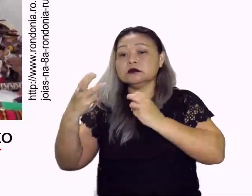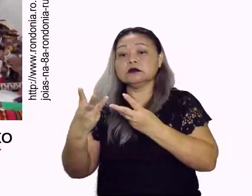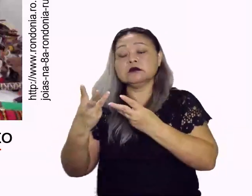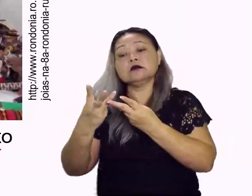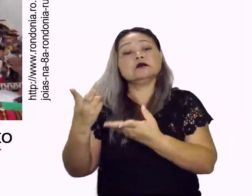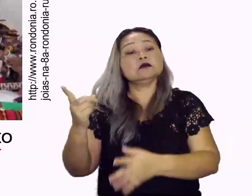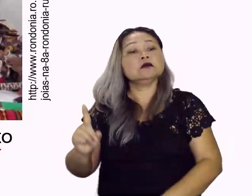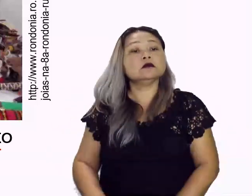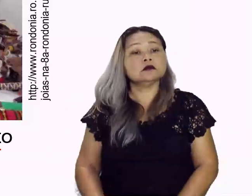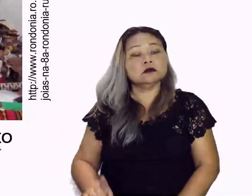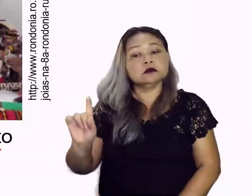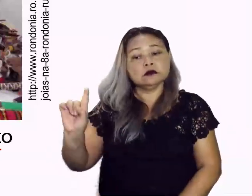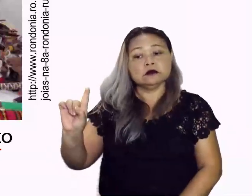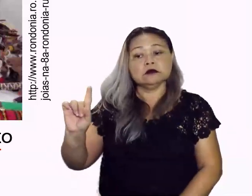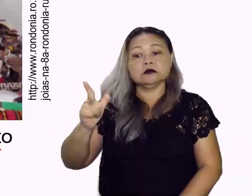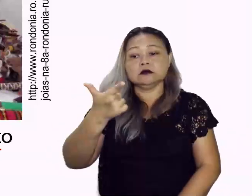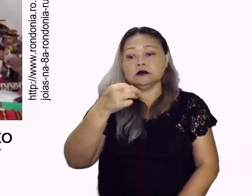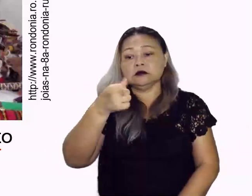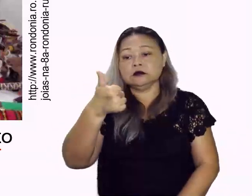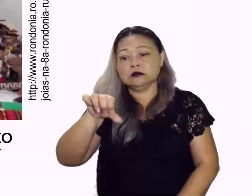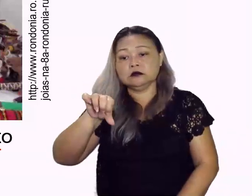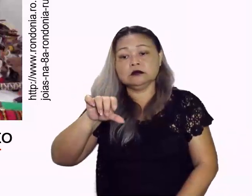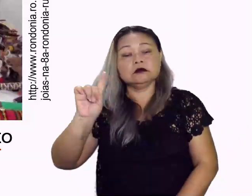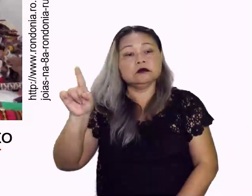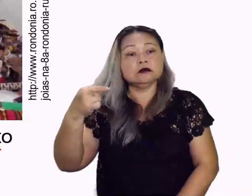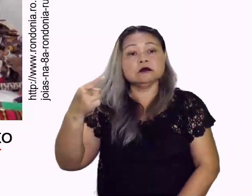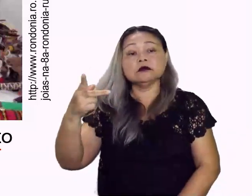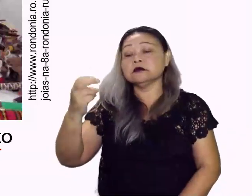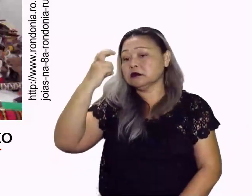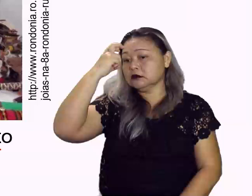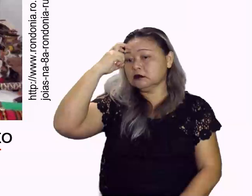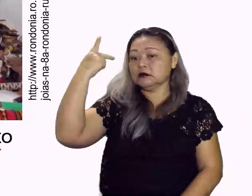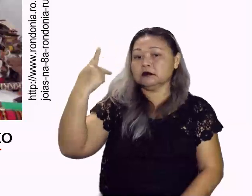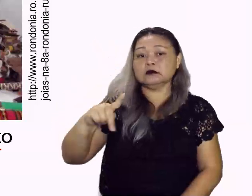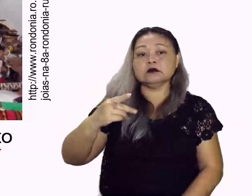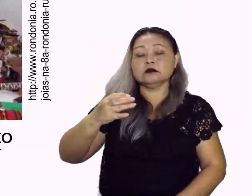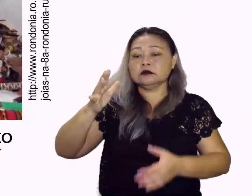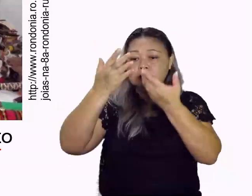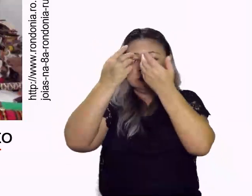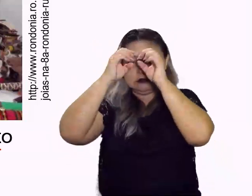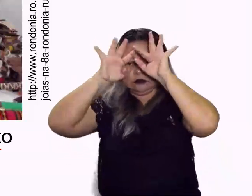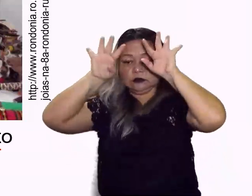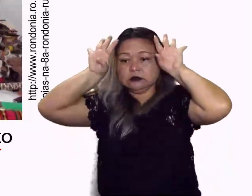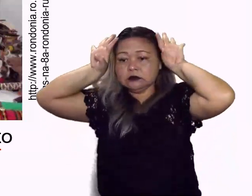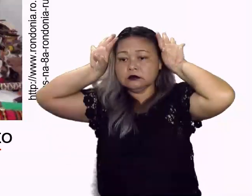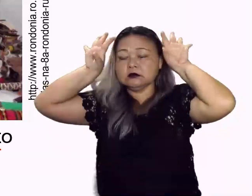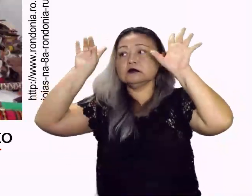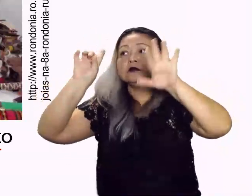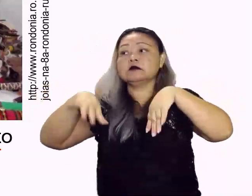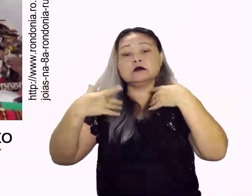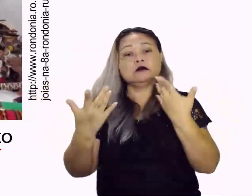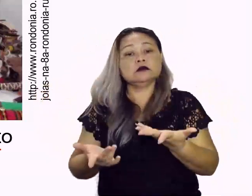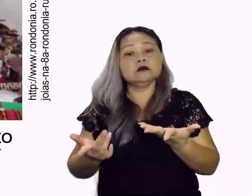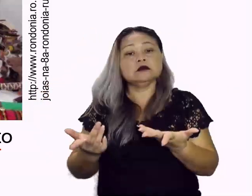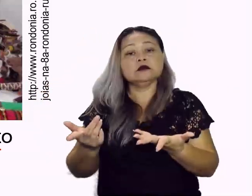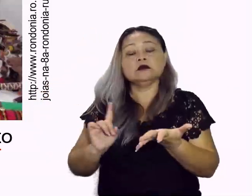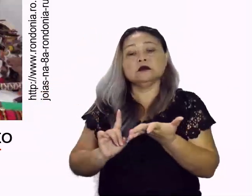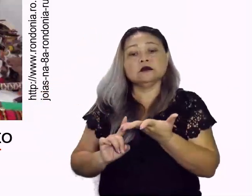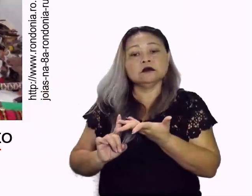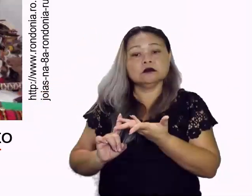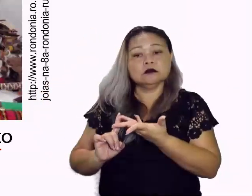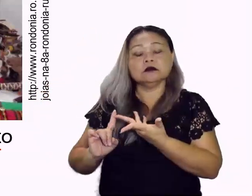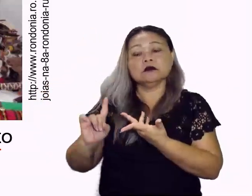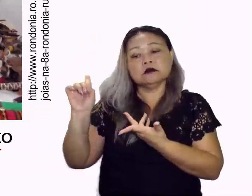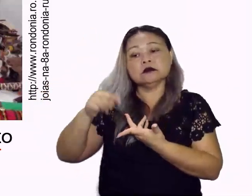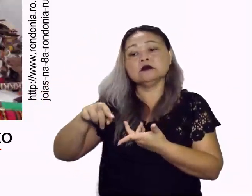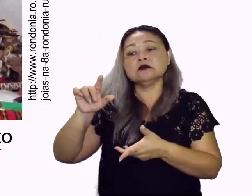ainda, mas eles produzem ó, a cultura deles, ó. Né? O cocá, né? Tem vários, ó. Isso é